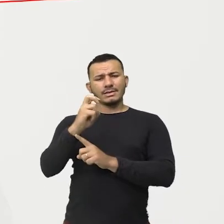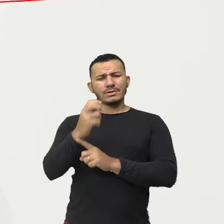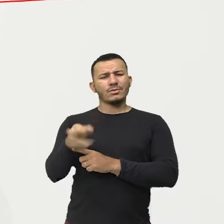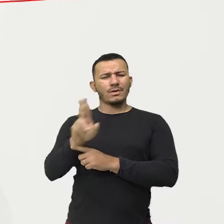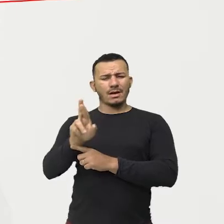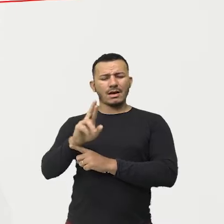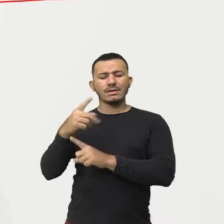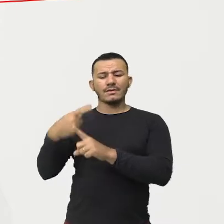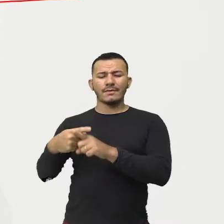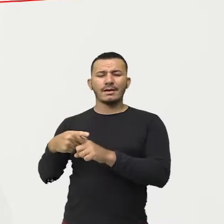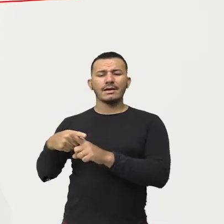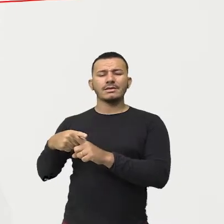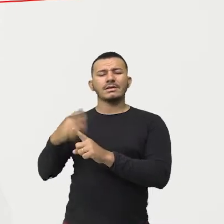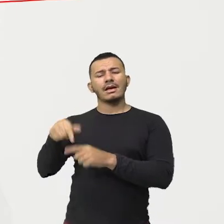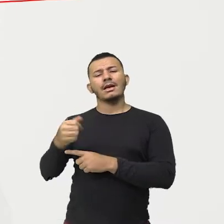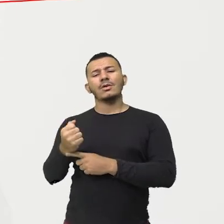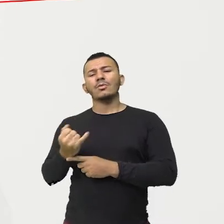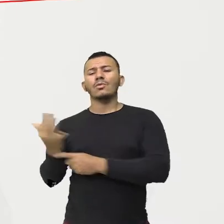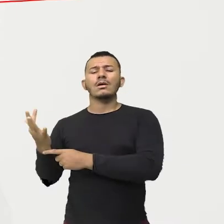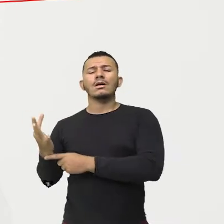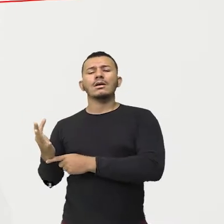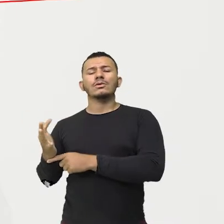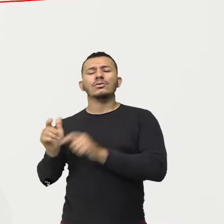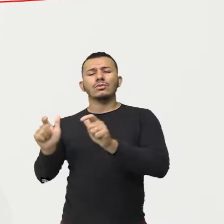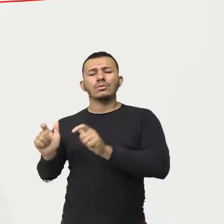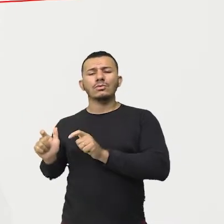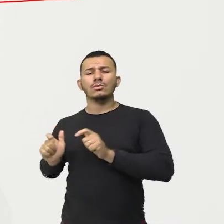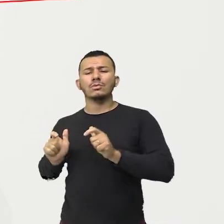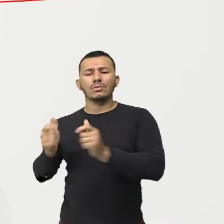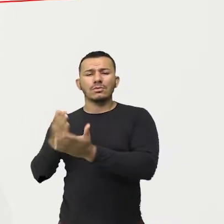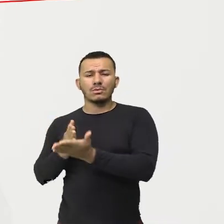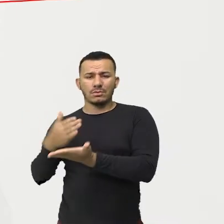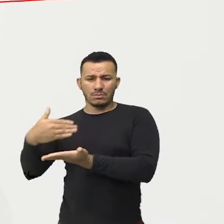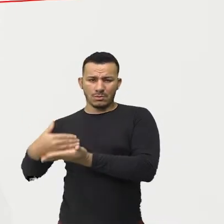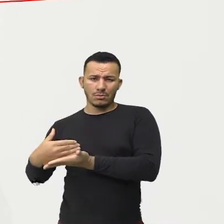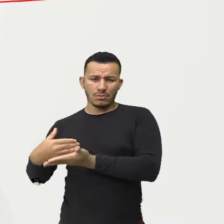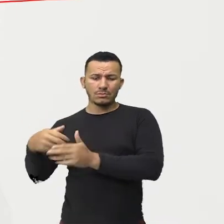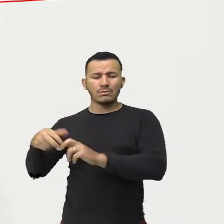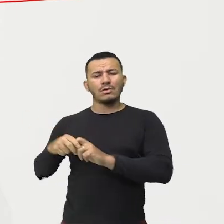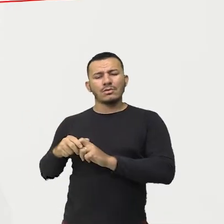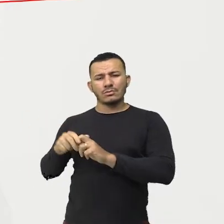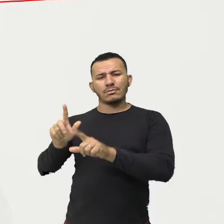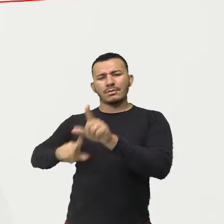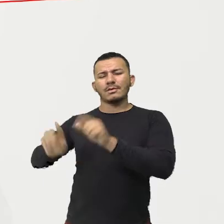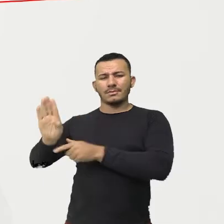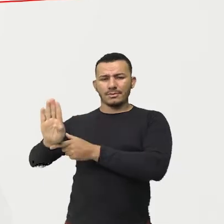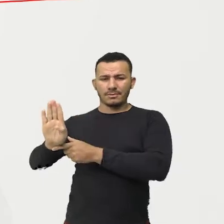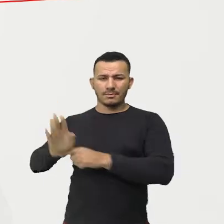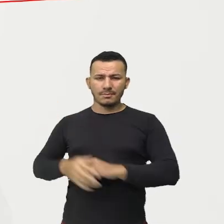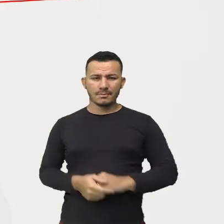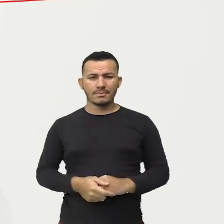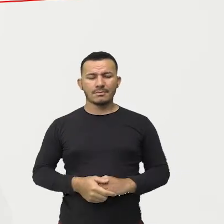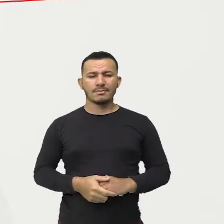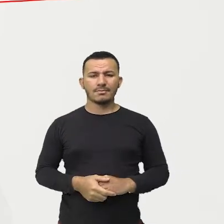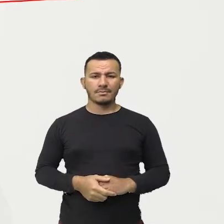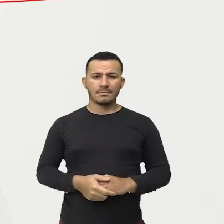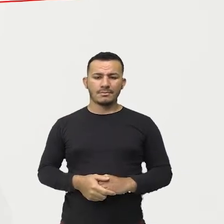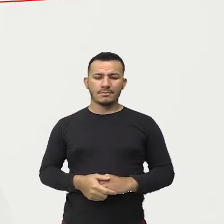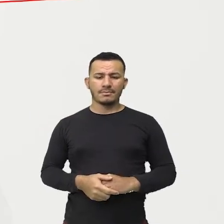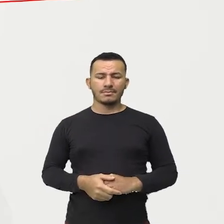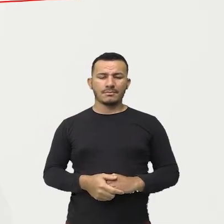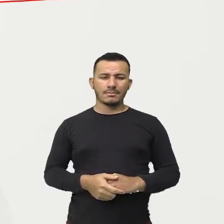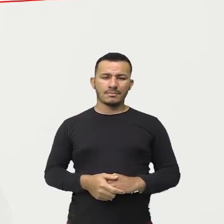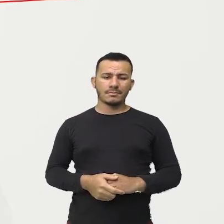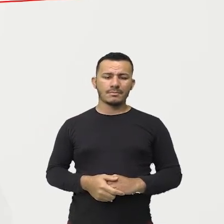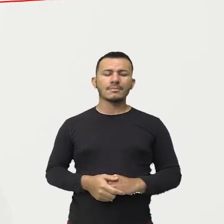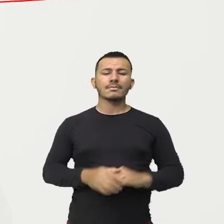R$5 vezes a quantidade de bolos que a pessoa comprar, tá legal? É isso aqui que nós temos,